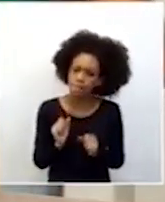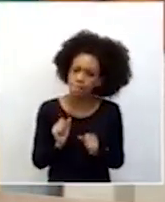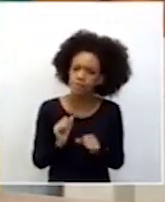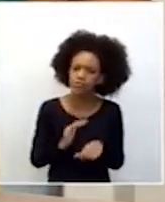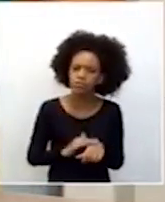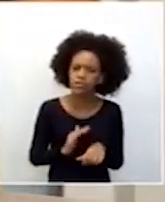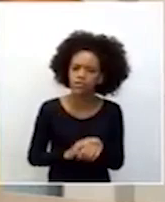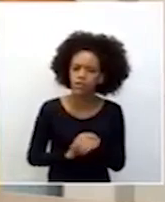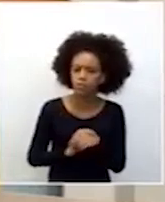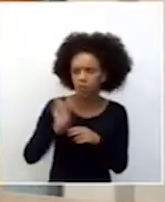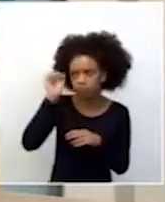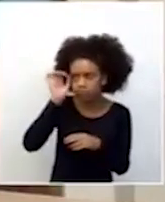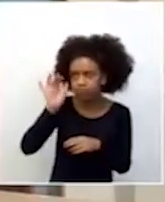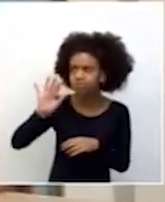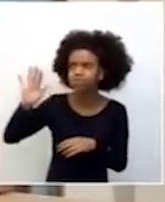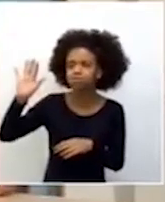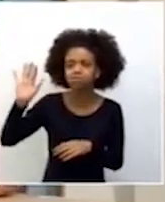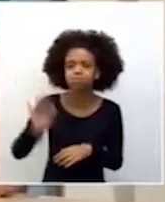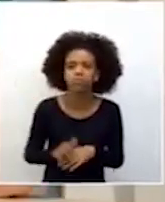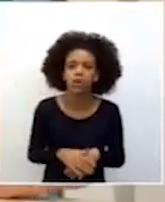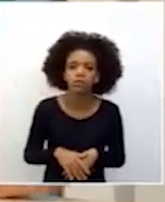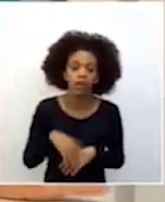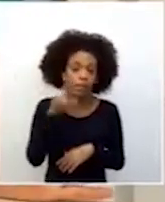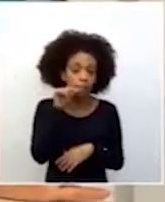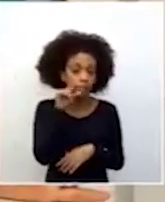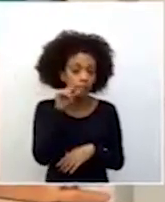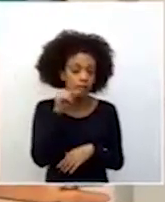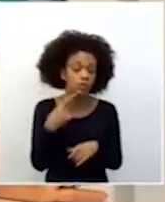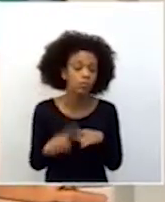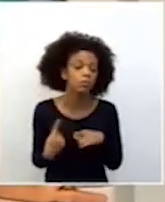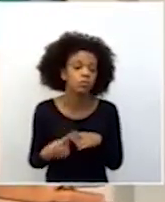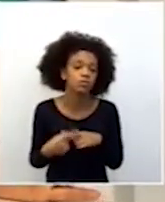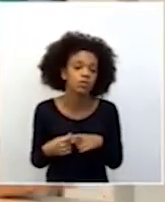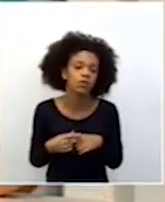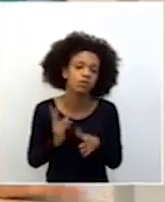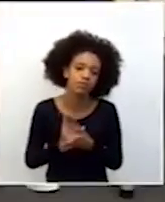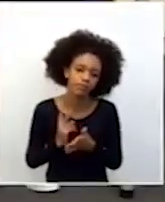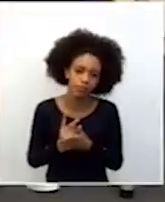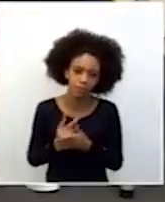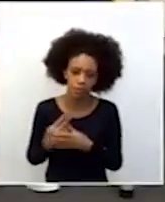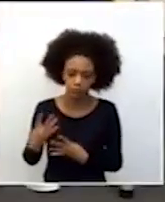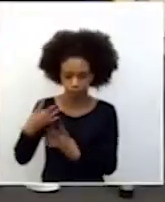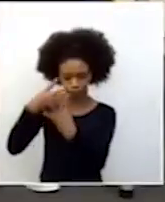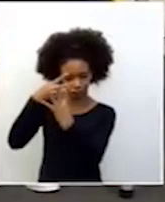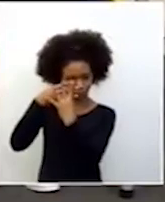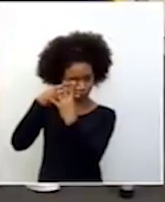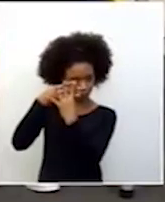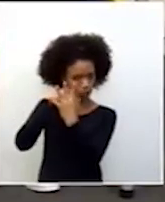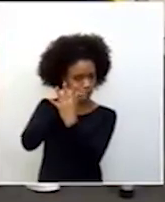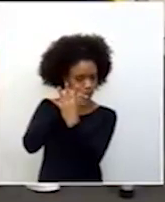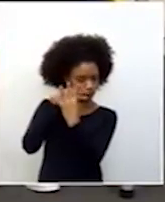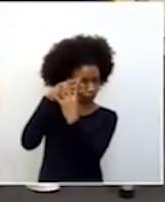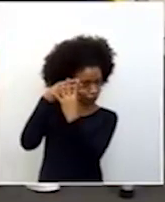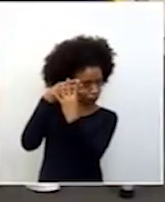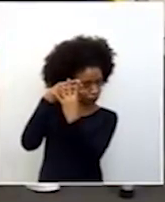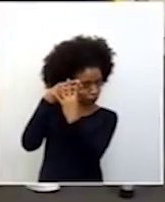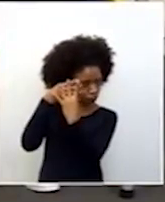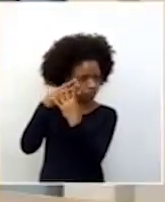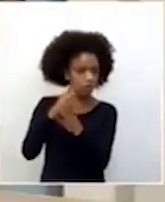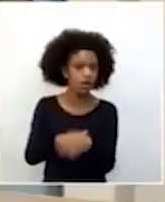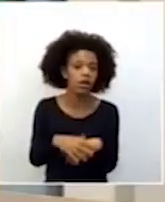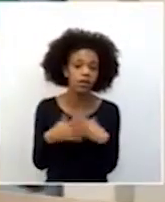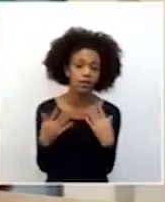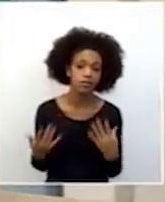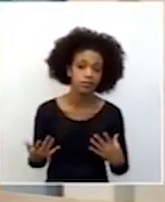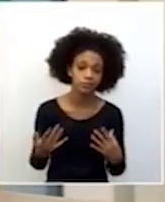uma referência a pássaros, que pássaros sempre estiveram em gaiola. A gente sabe que os pássaros ficam bonitos para serem admirados e